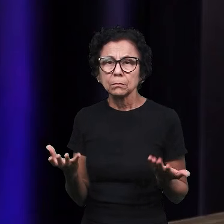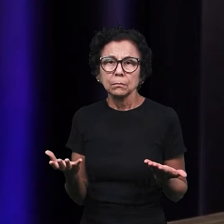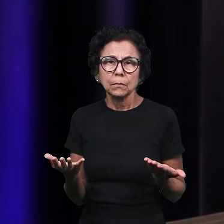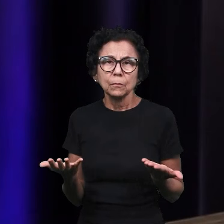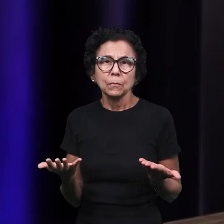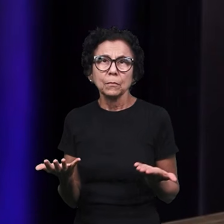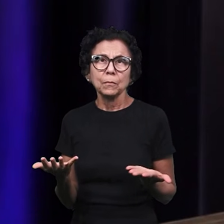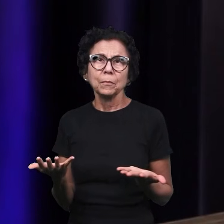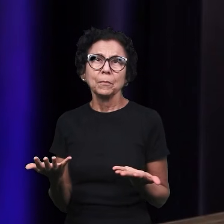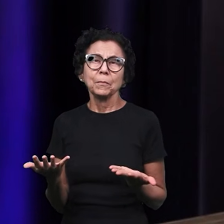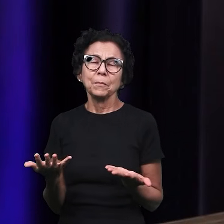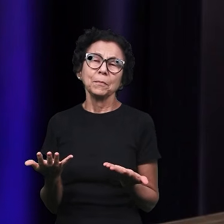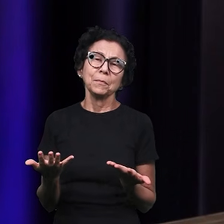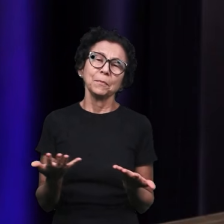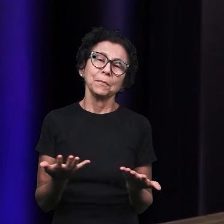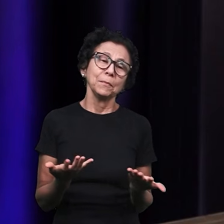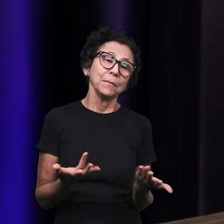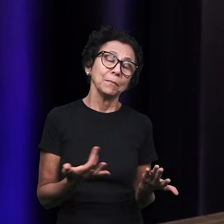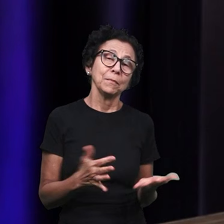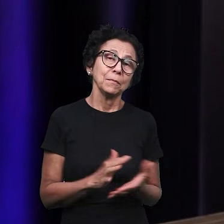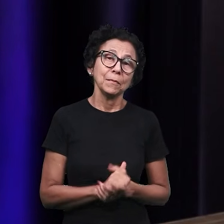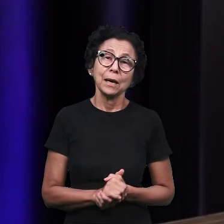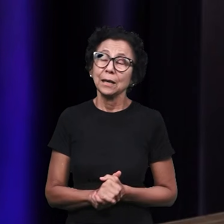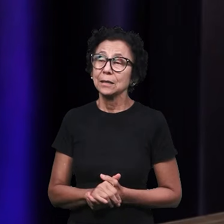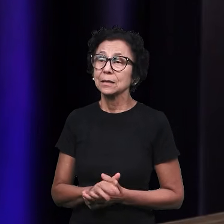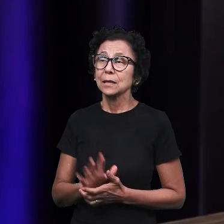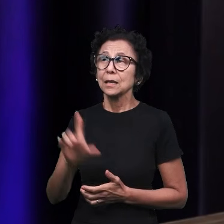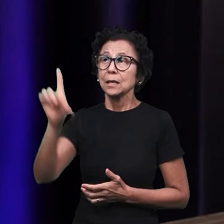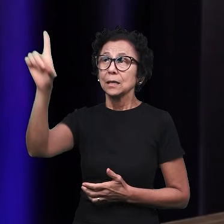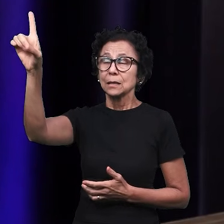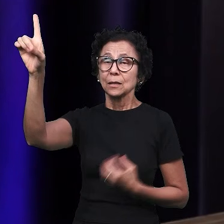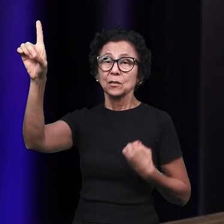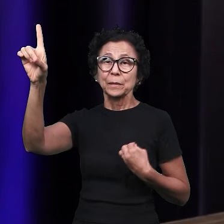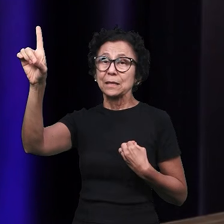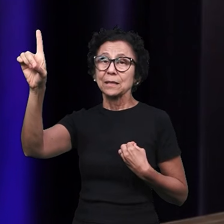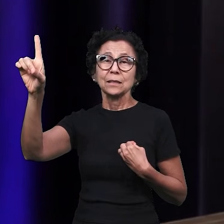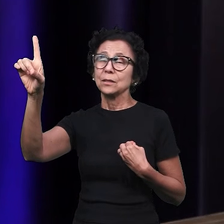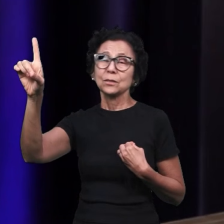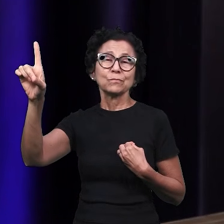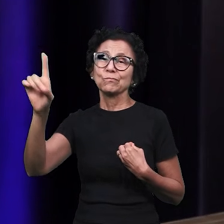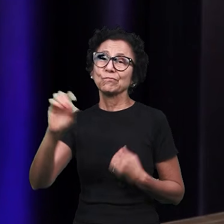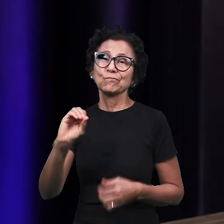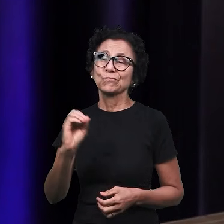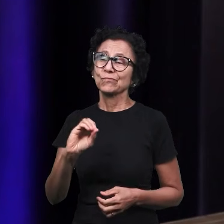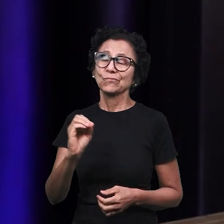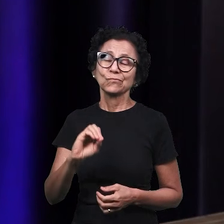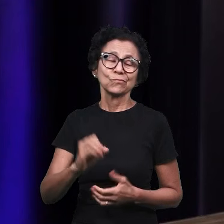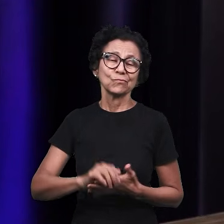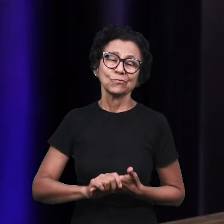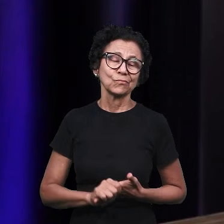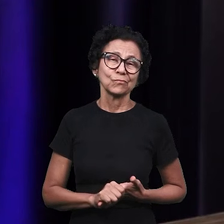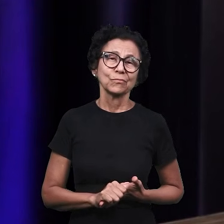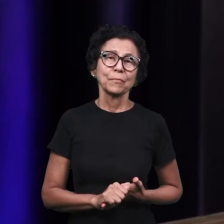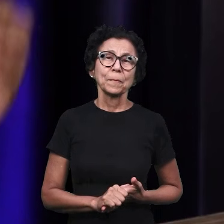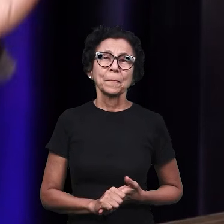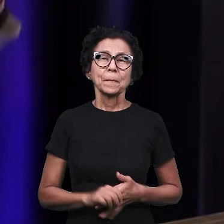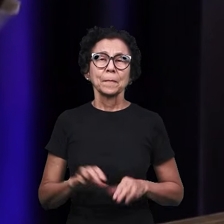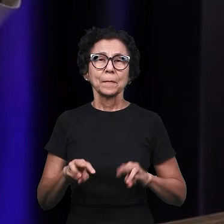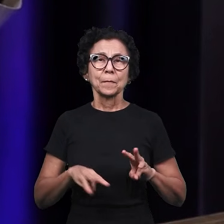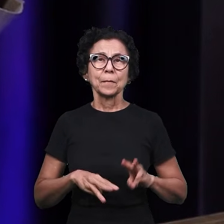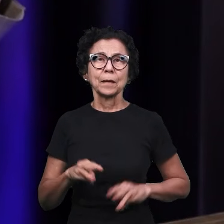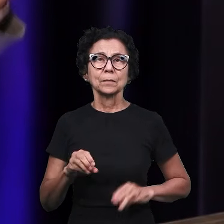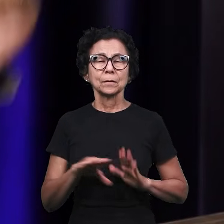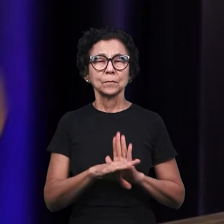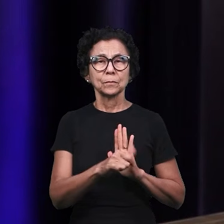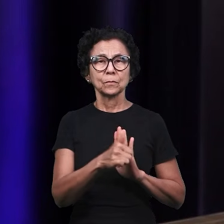Mas o Senhor não estava se revelando naquele lugar. Então foi quando Jesus, a Bíblia diz, né,